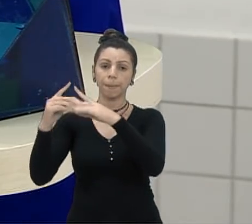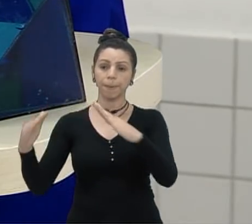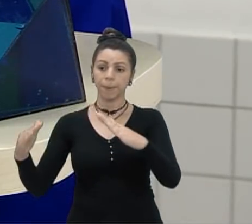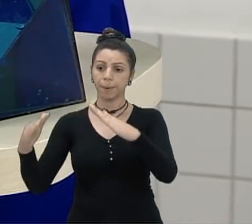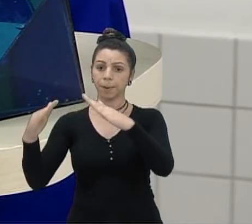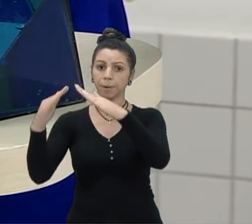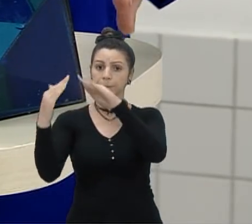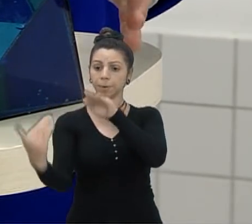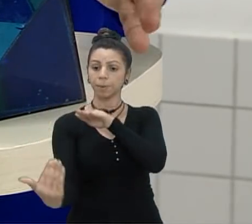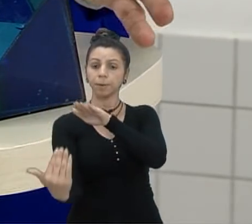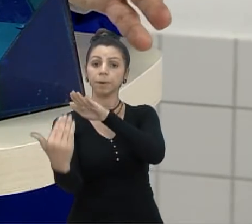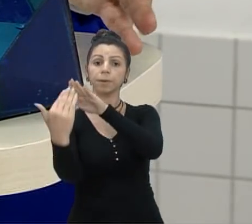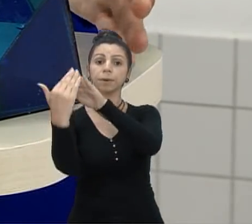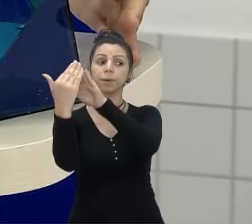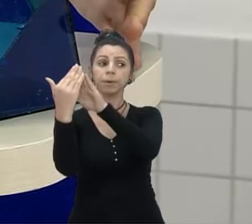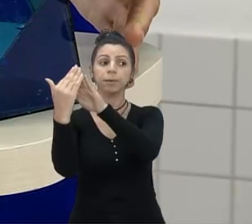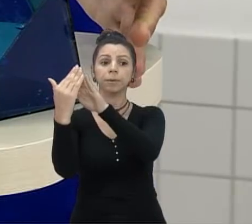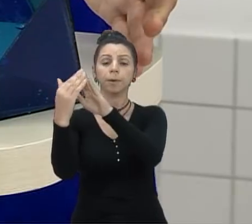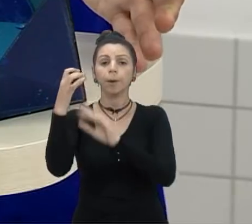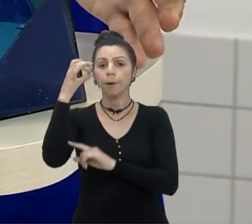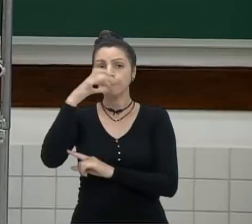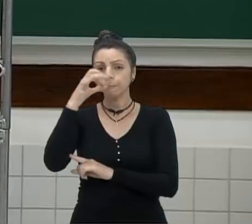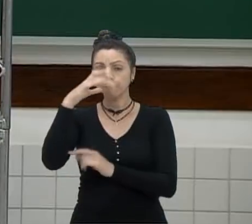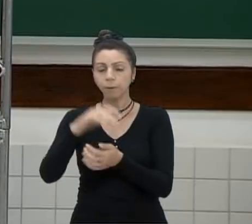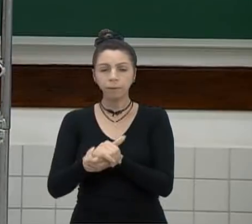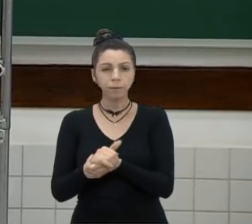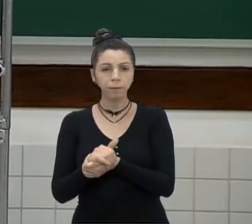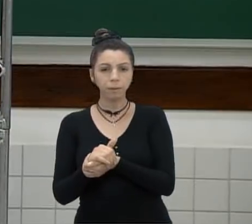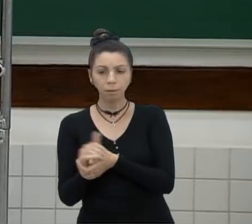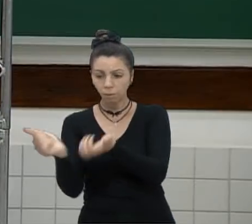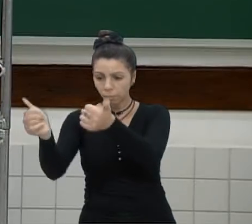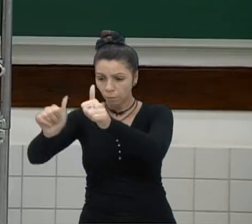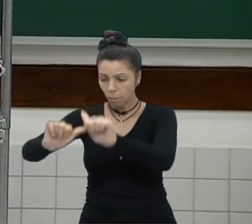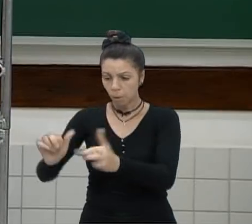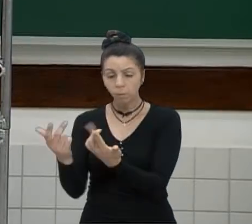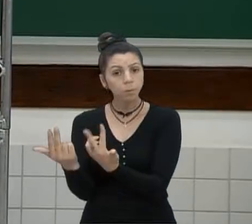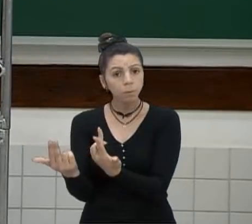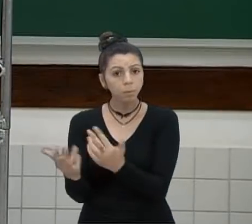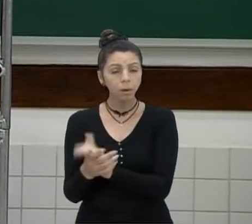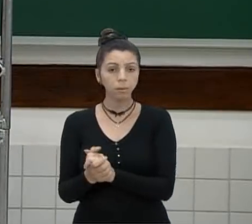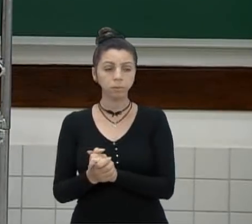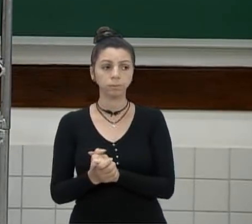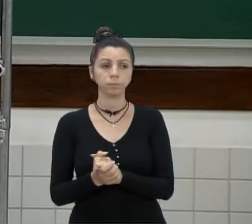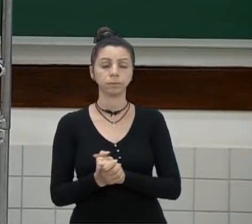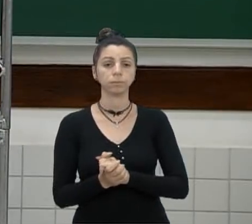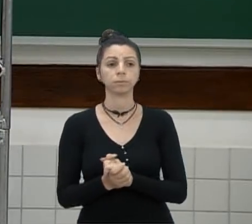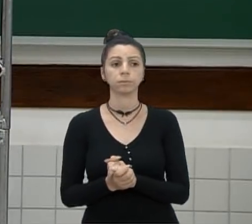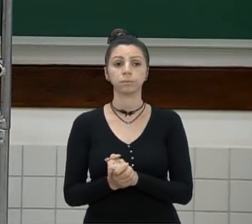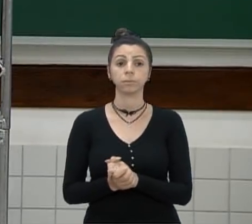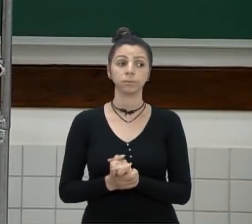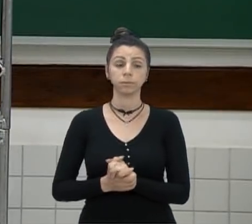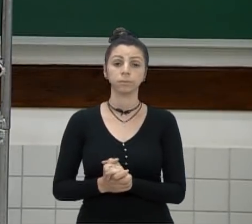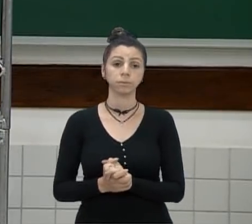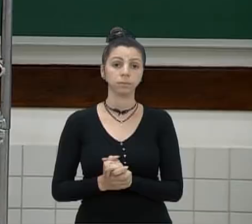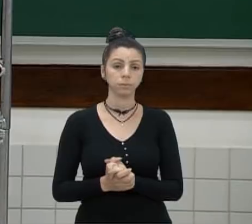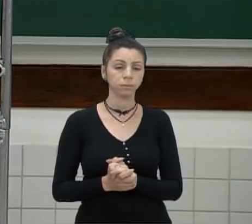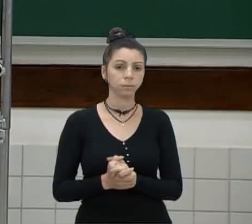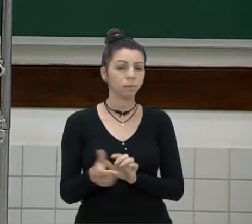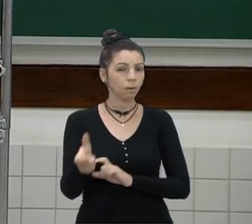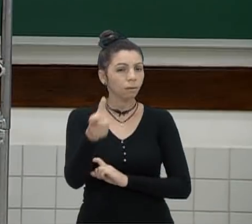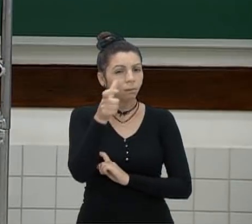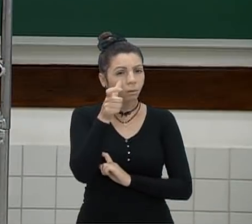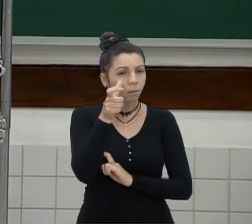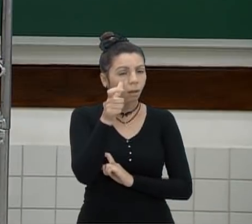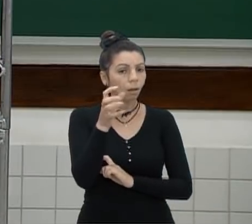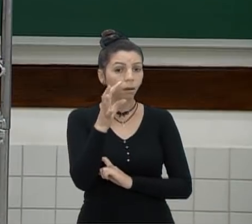com o formato respectivo do objeto que ele está contido? Então olha que interessante, eu trouxe